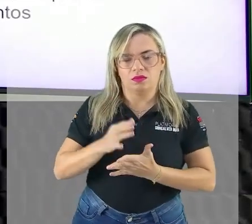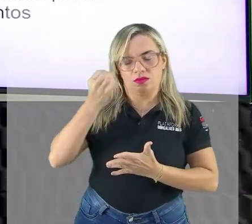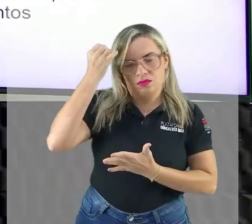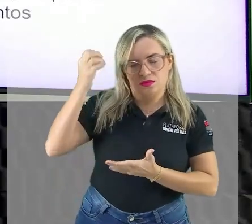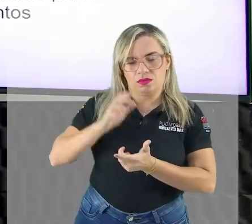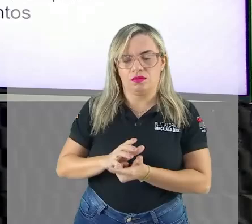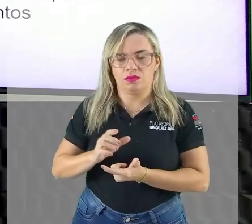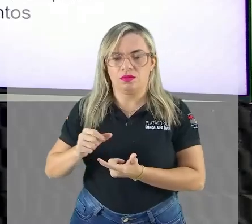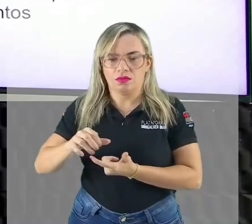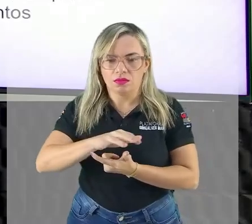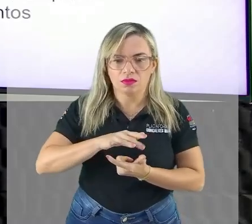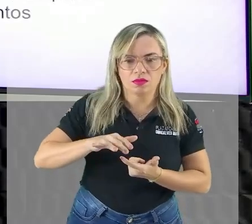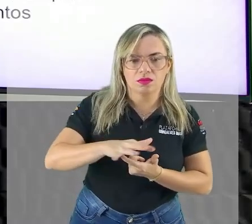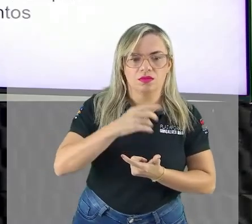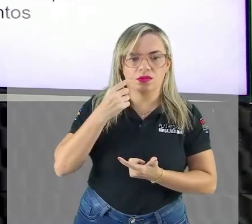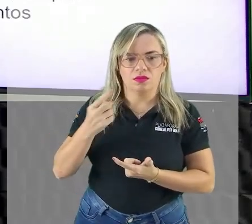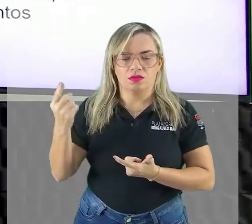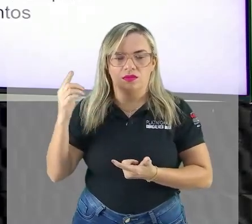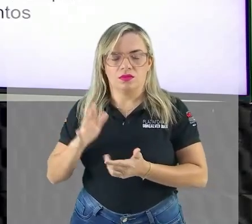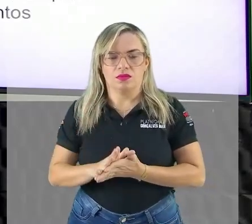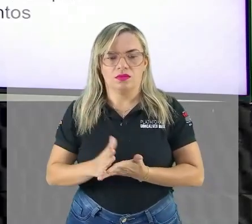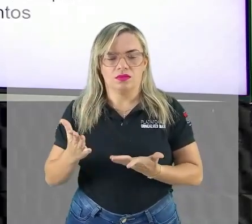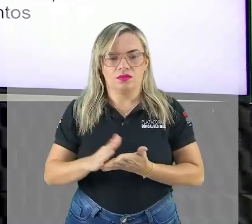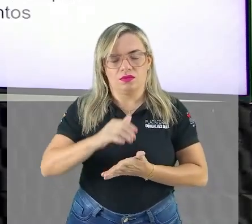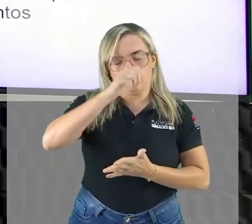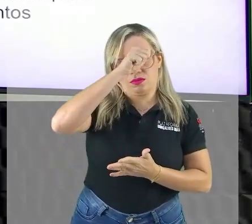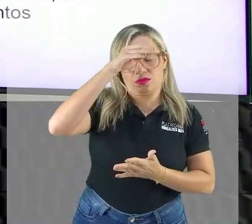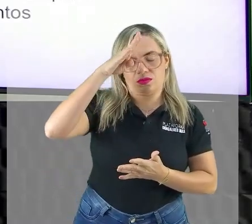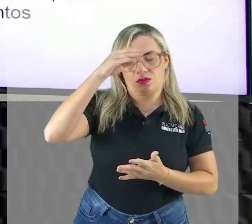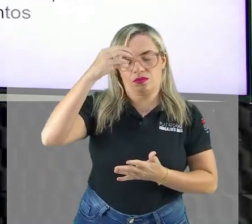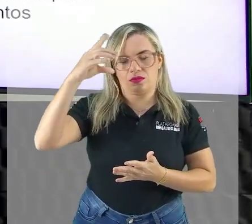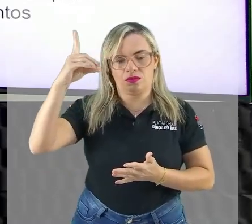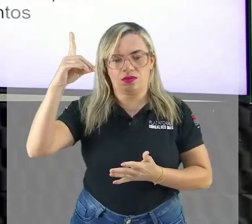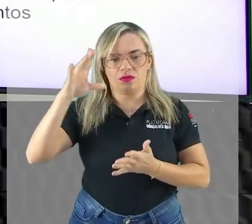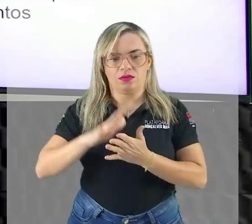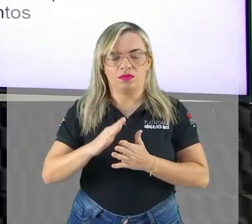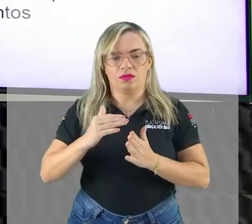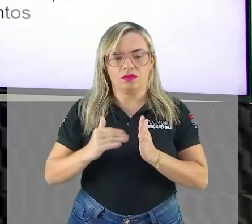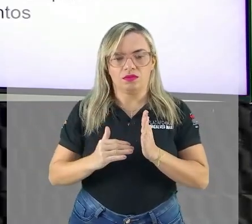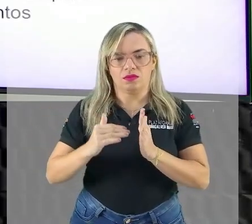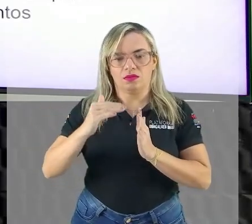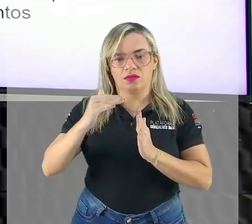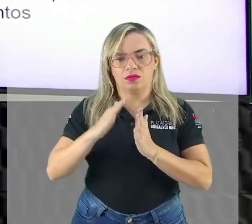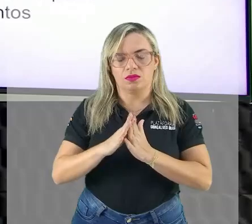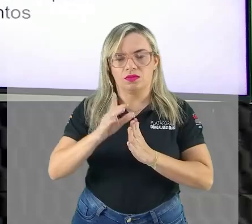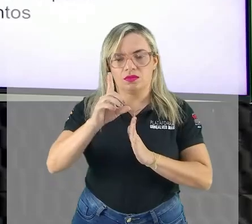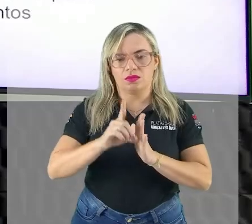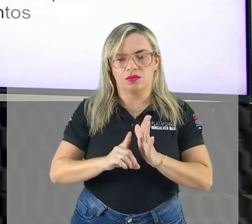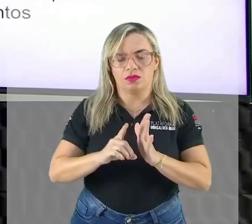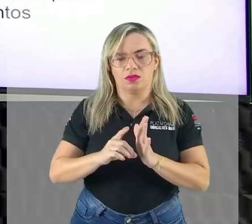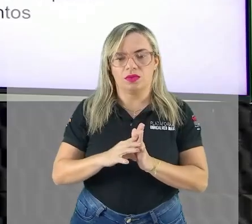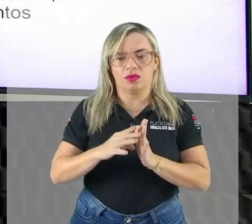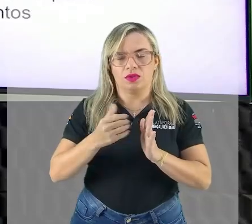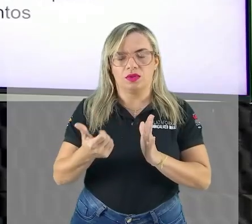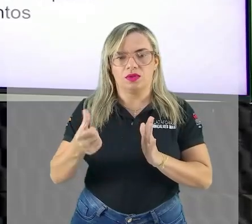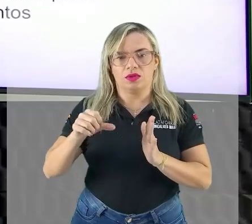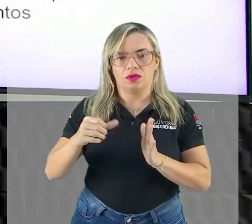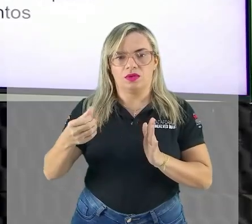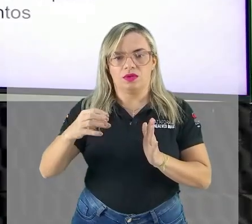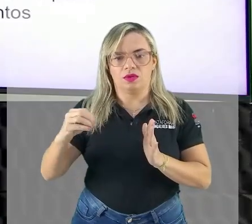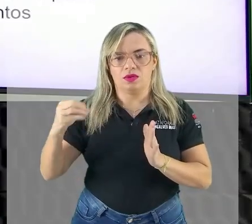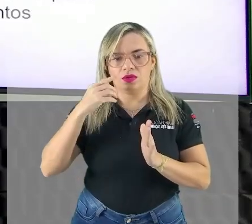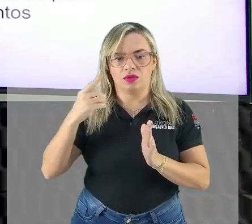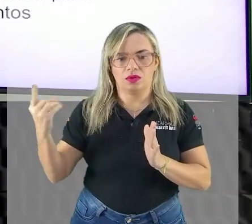cena da ideia de letramento ou níveis de alfabetismo, a partir da década de 1980.